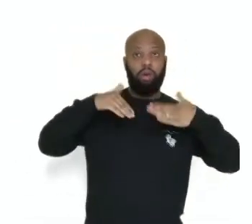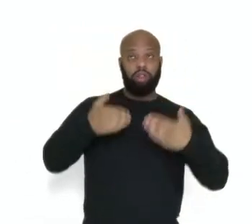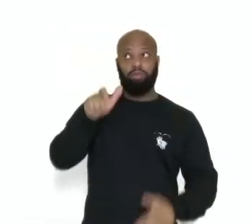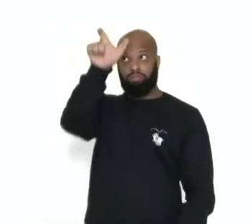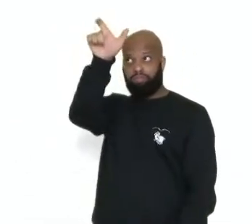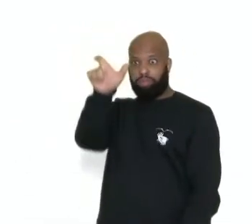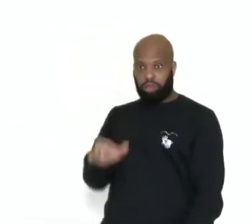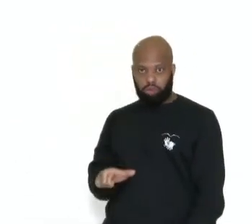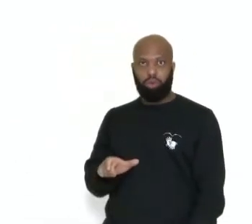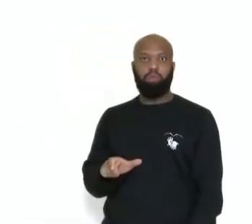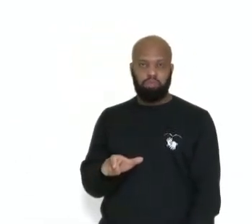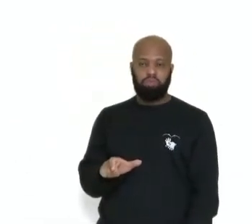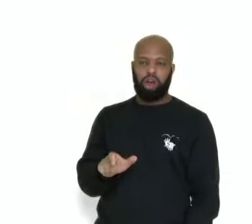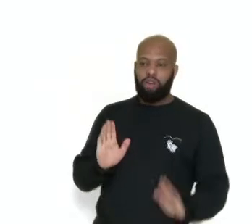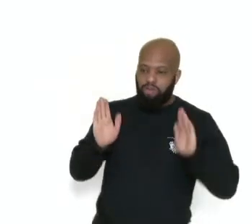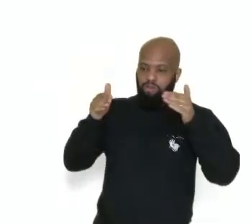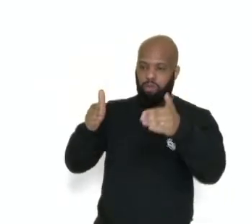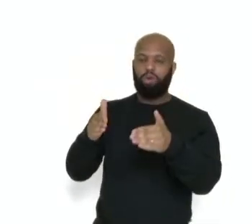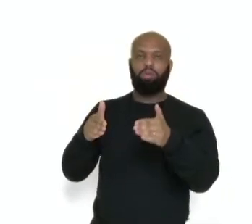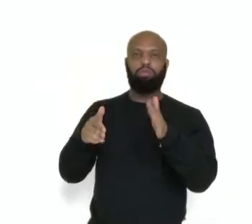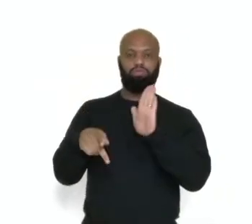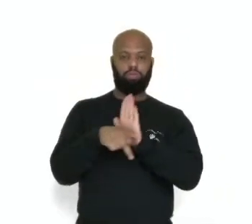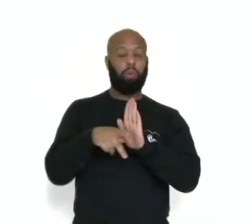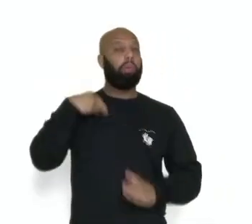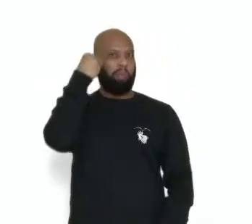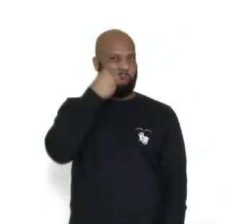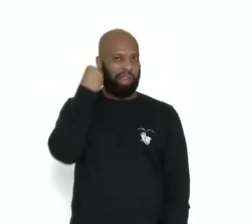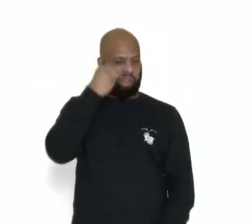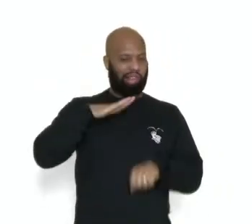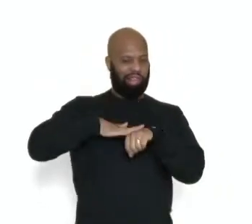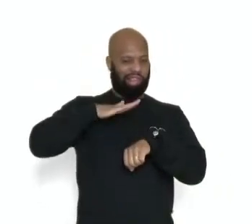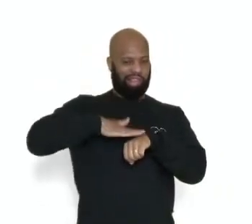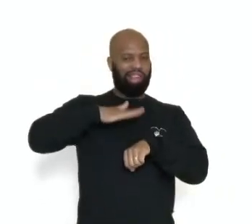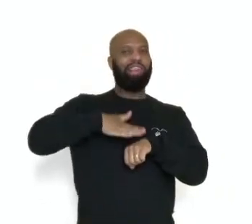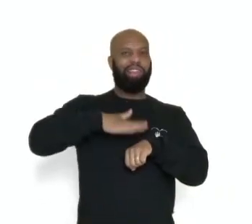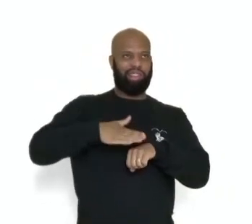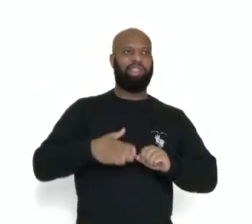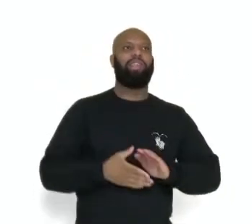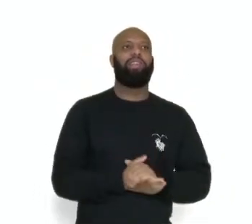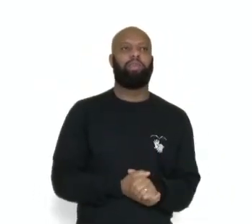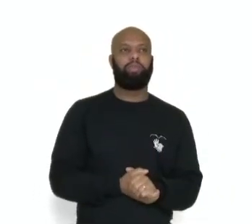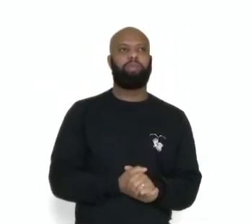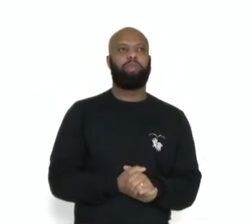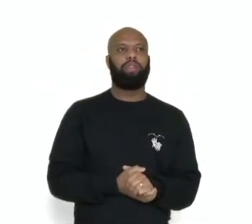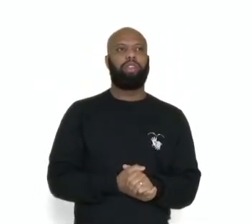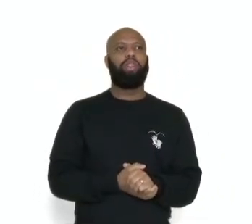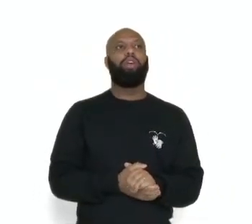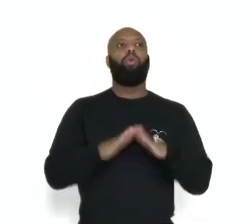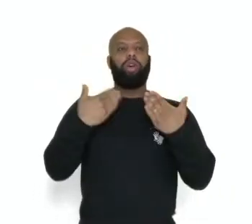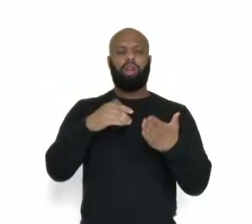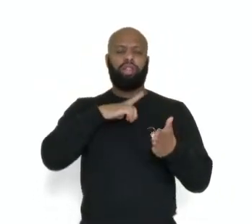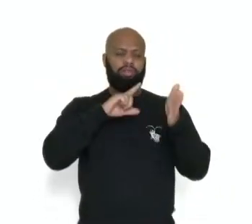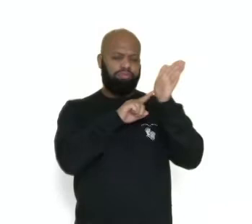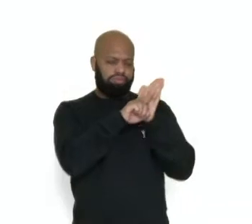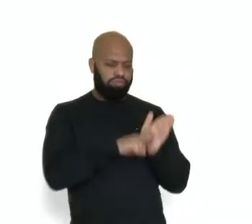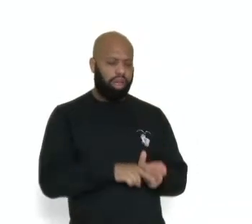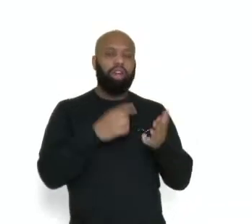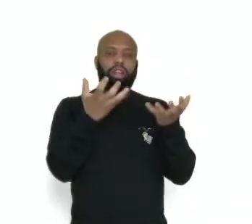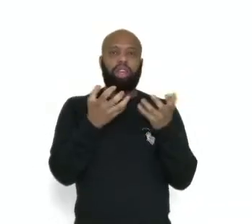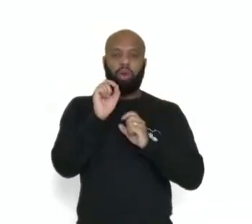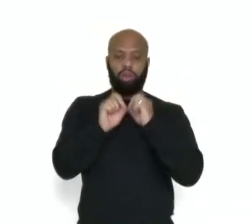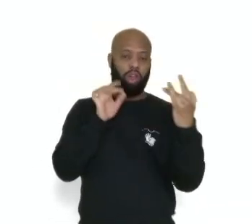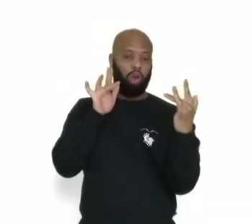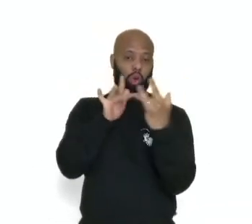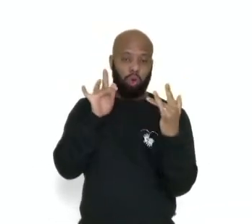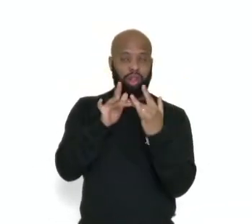o sujeito e o objeto de sua própria experiência de sua própria prática a investigação música